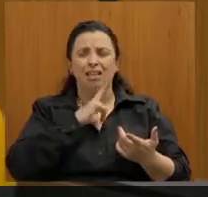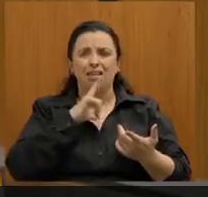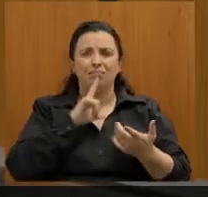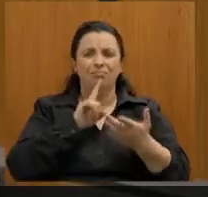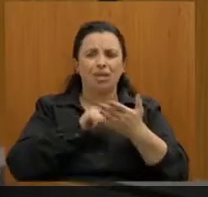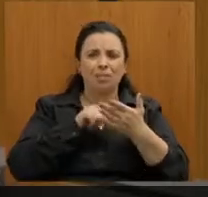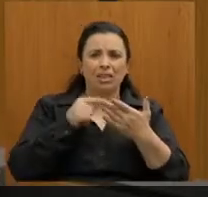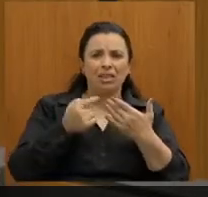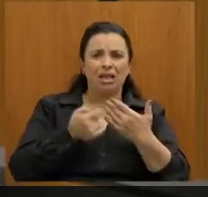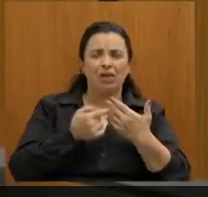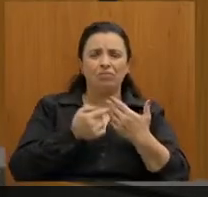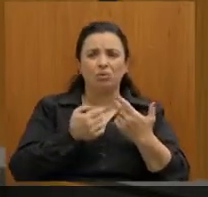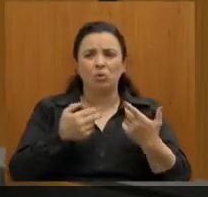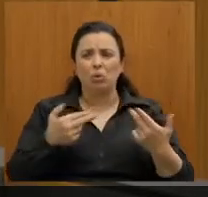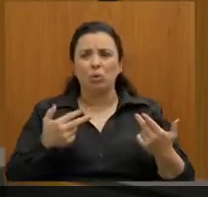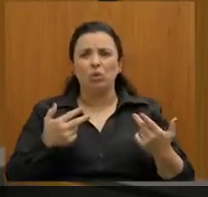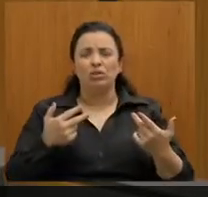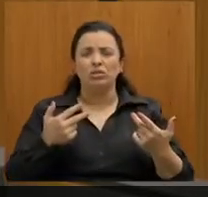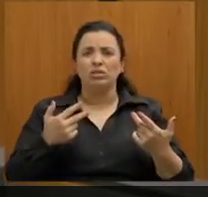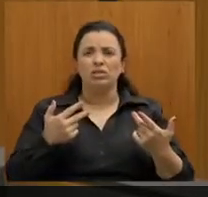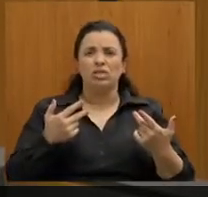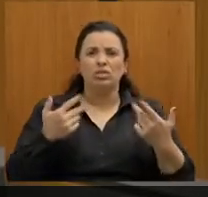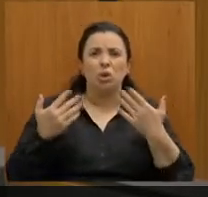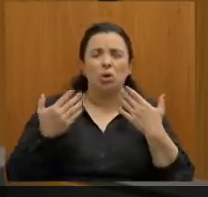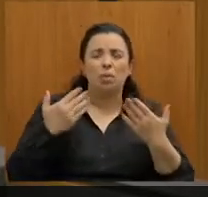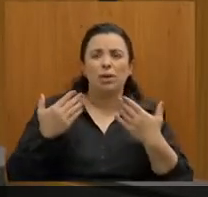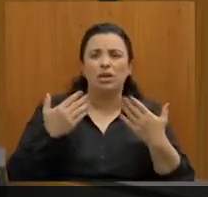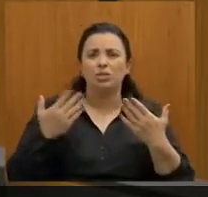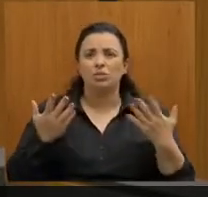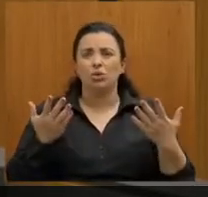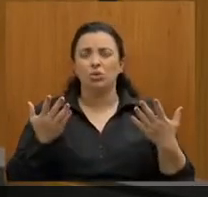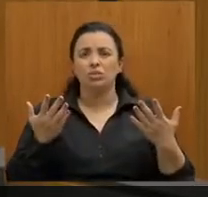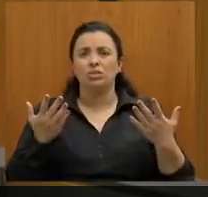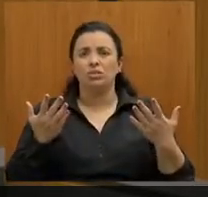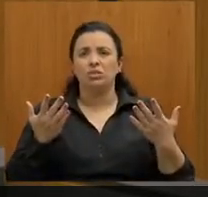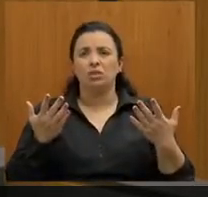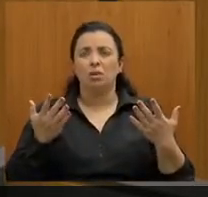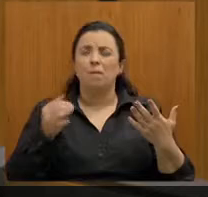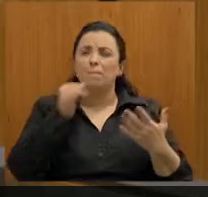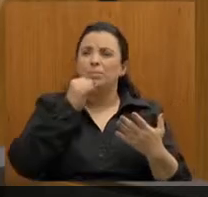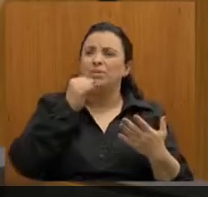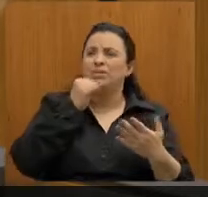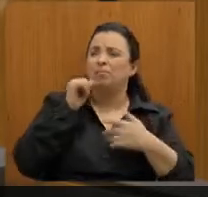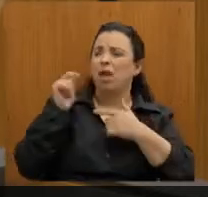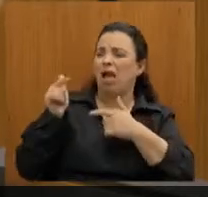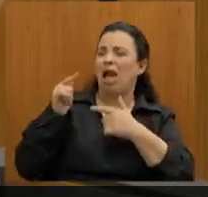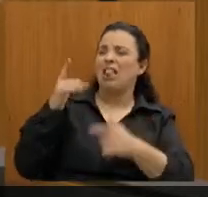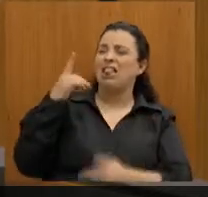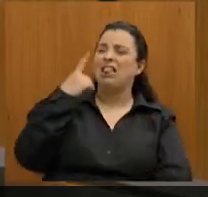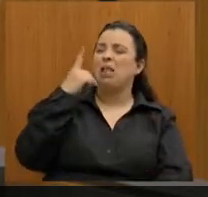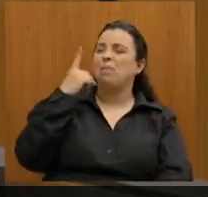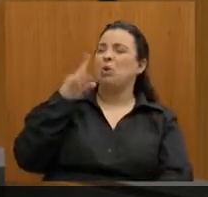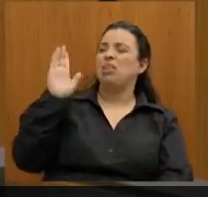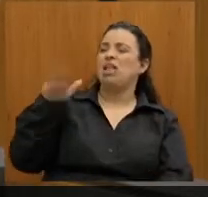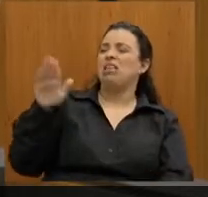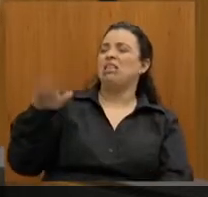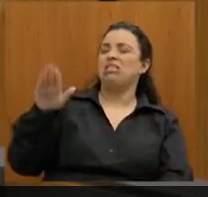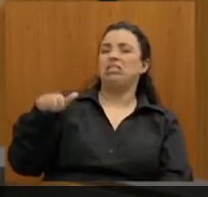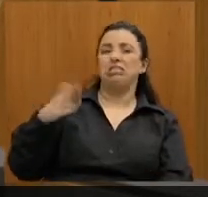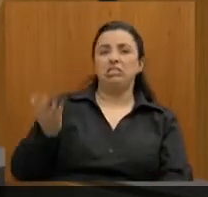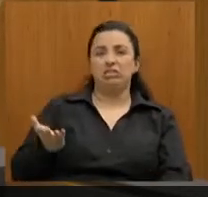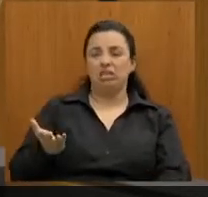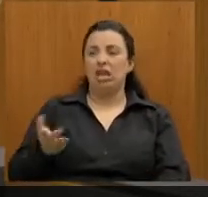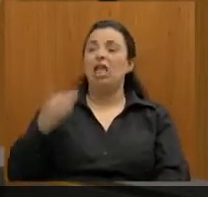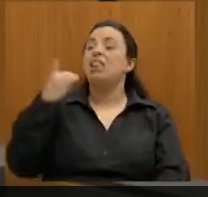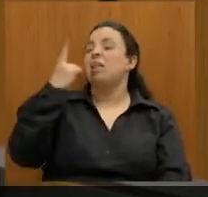já tive várias experiências né Deputado asinha né quando querem como querem debater e é